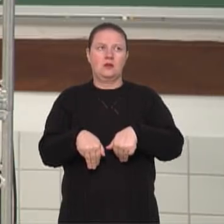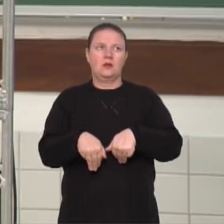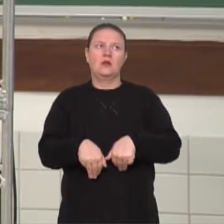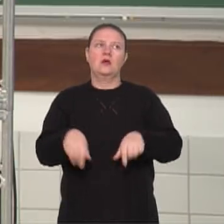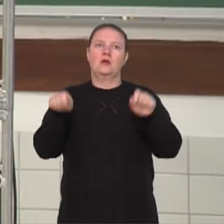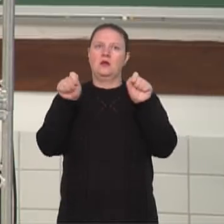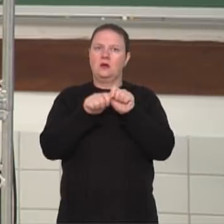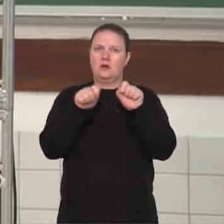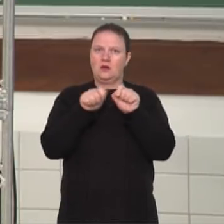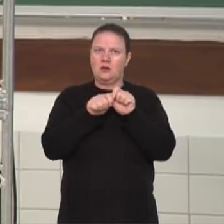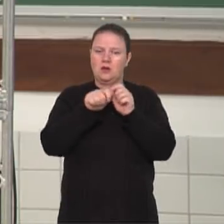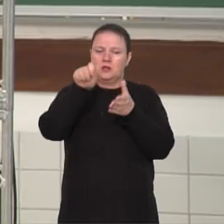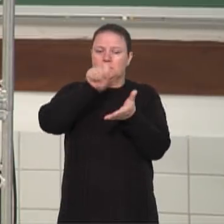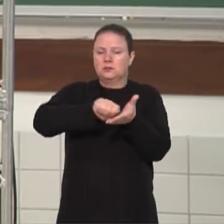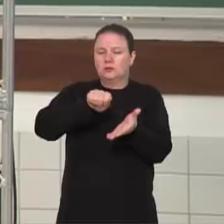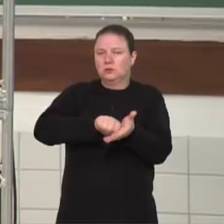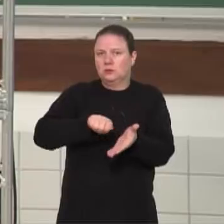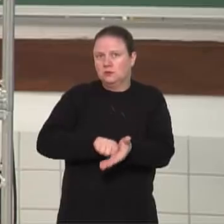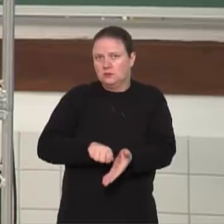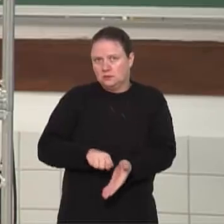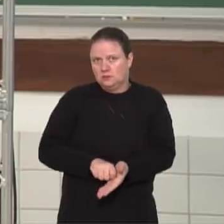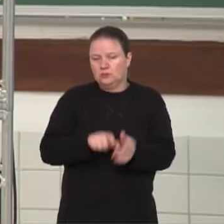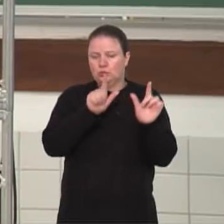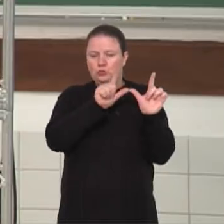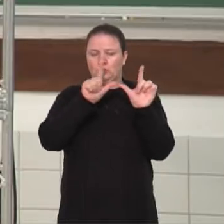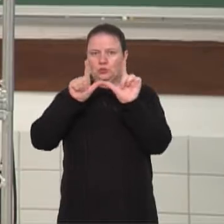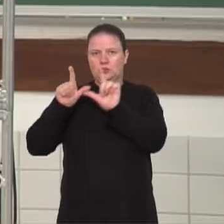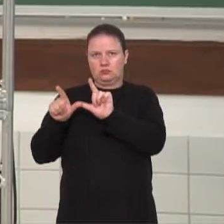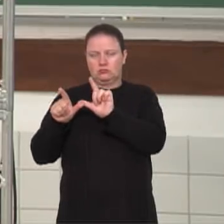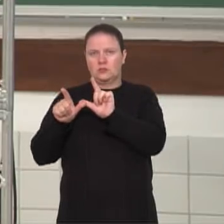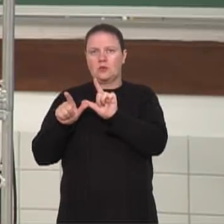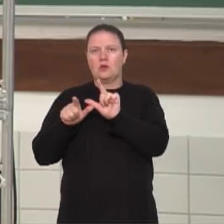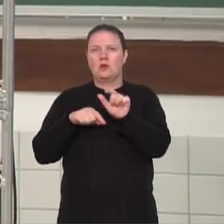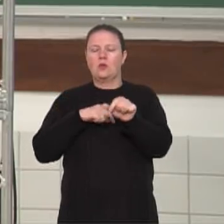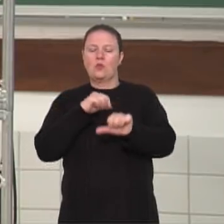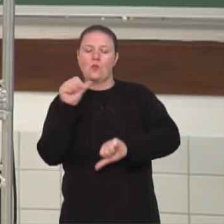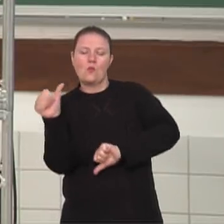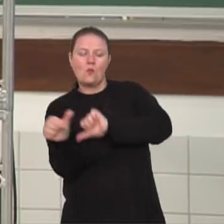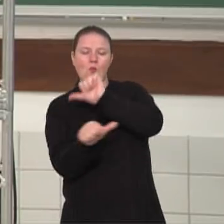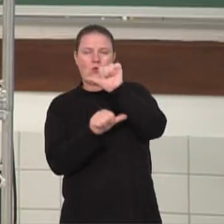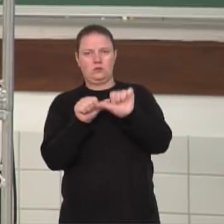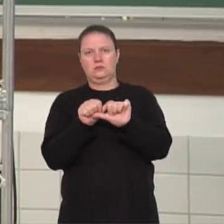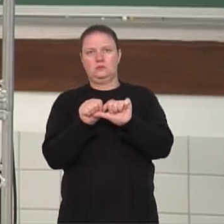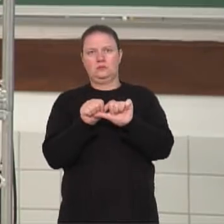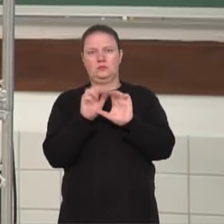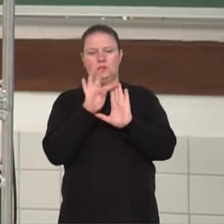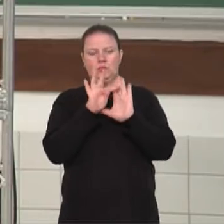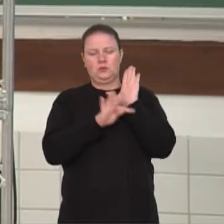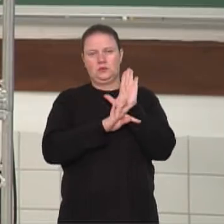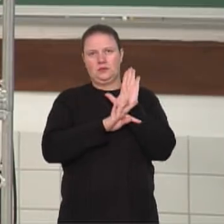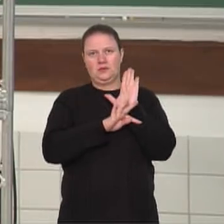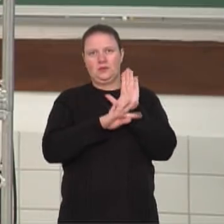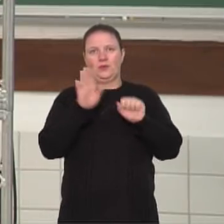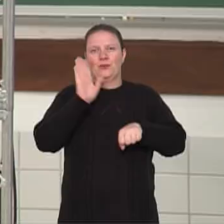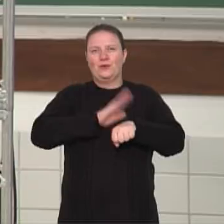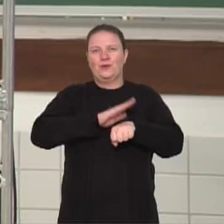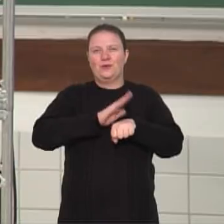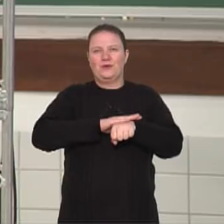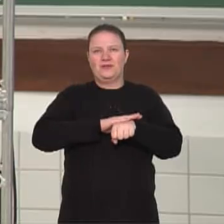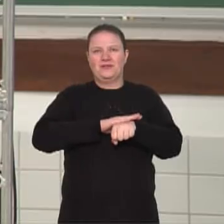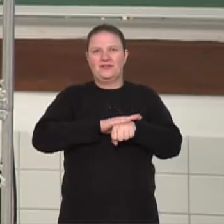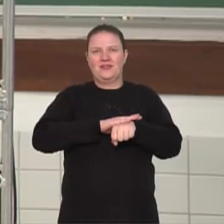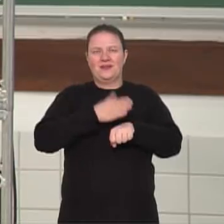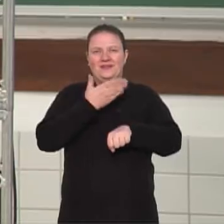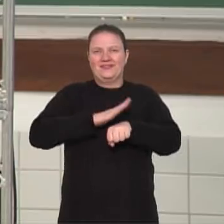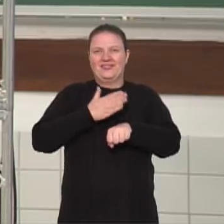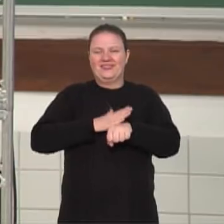fazer aí uma transcrição da tirinha de Maurício de Souza para o texto escrito. Então, um tempo para fazer esse exercício